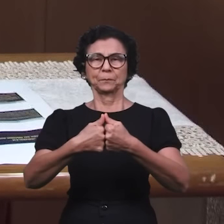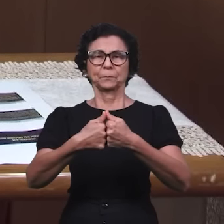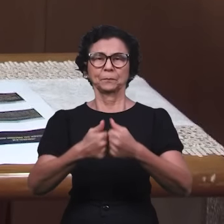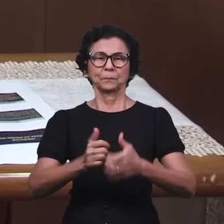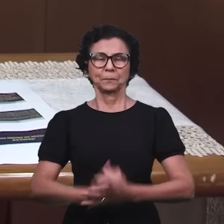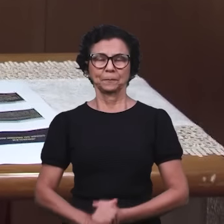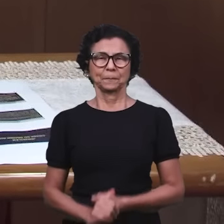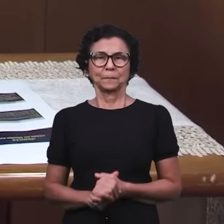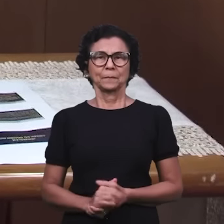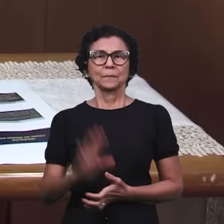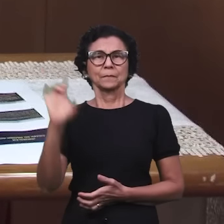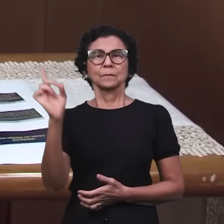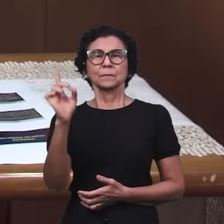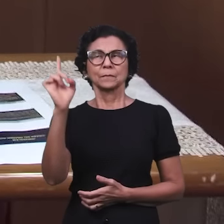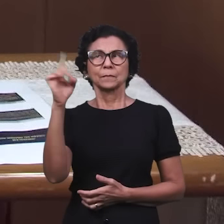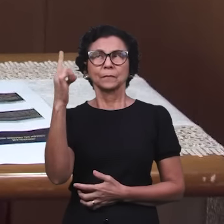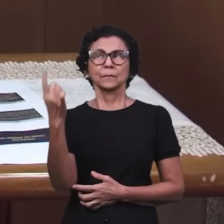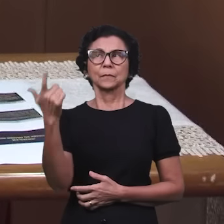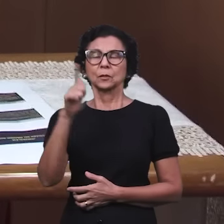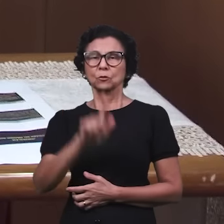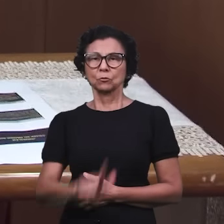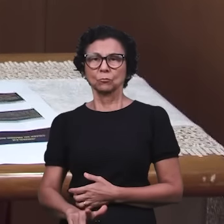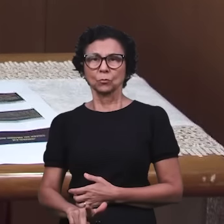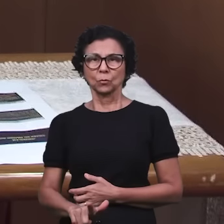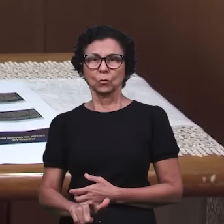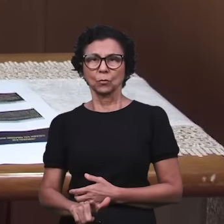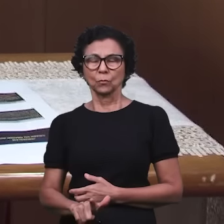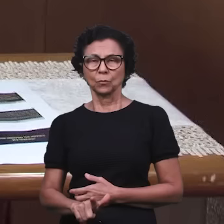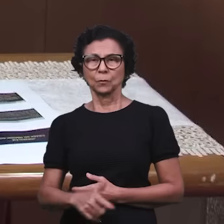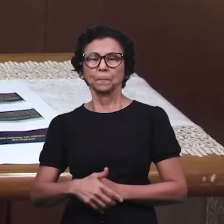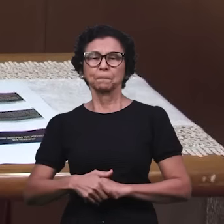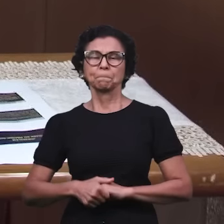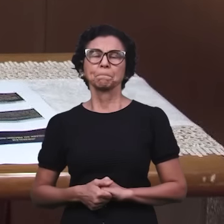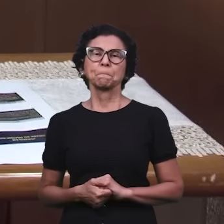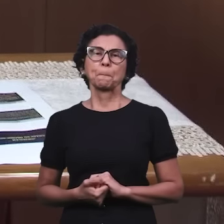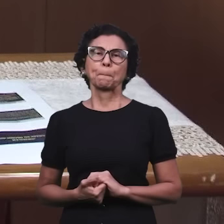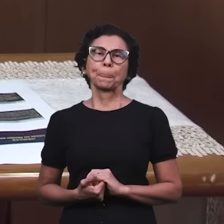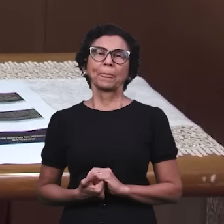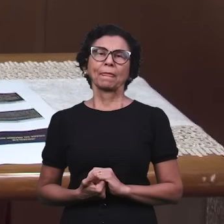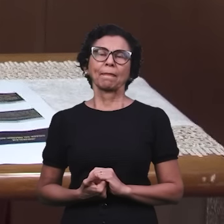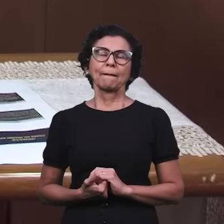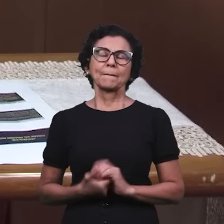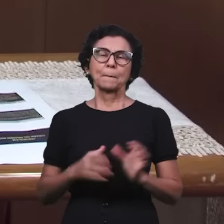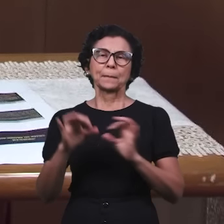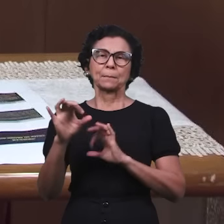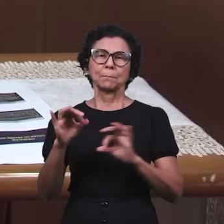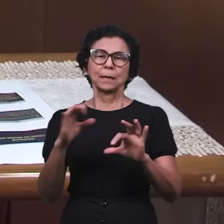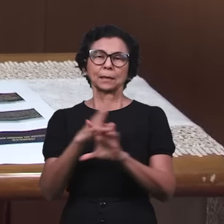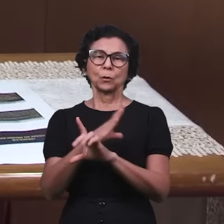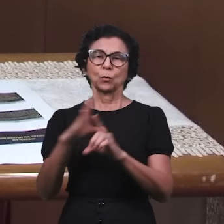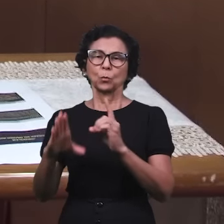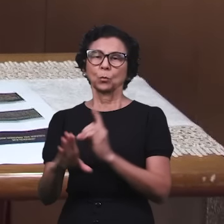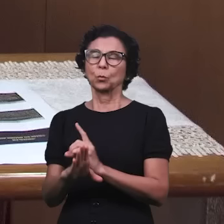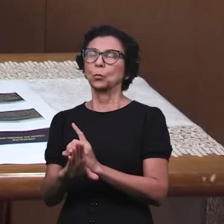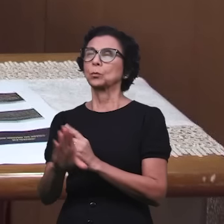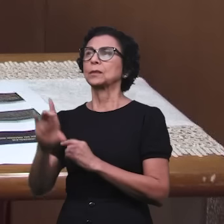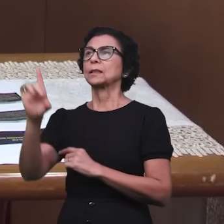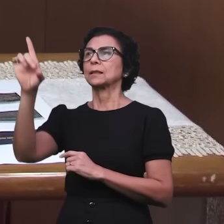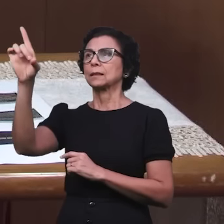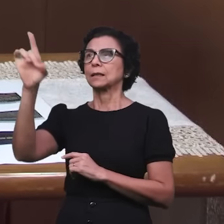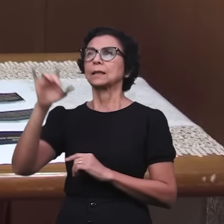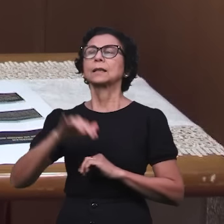o culto a Deus. O culto a Deus, lembre que o tabernáculo tinha vários departamentos,